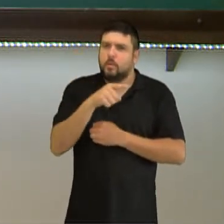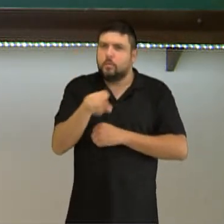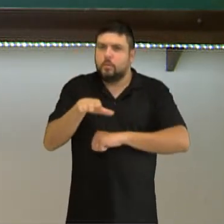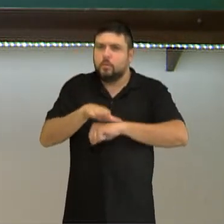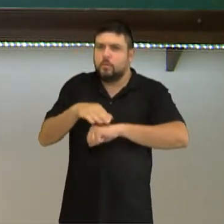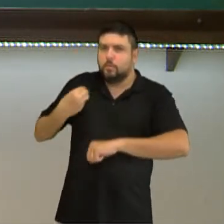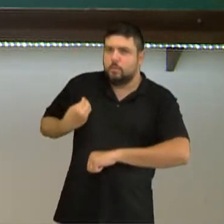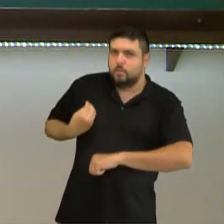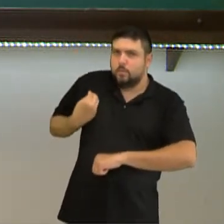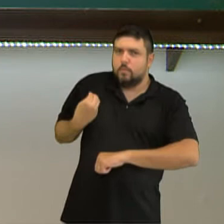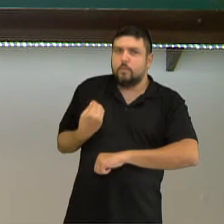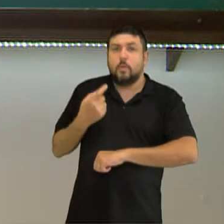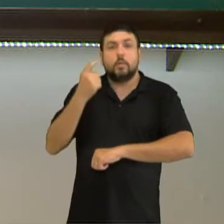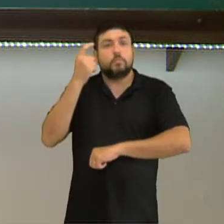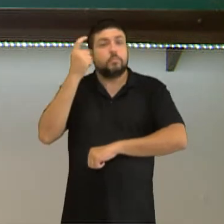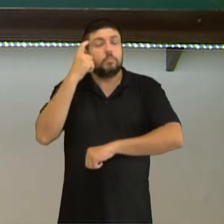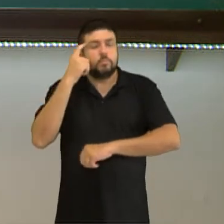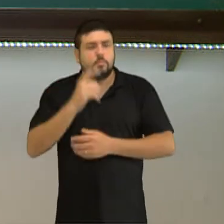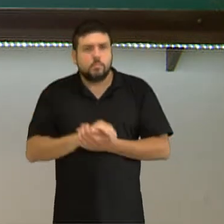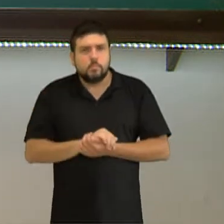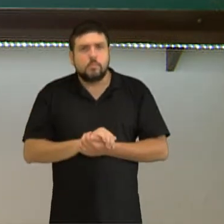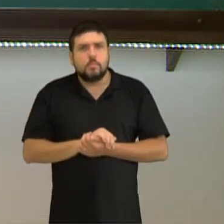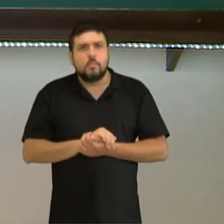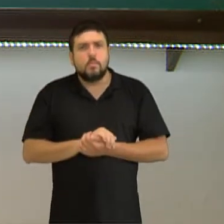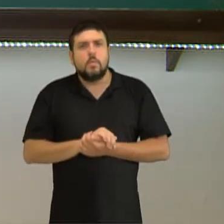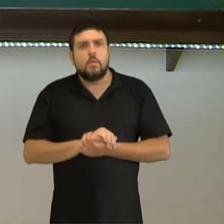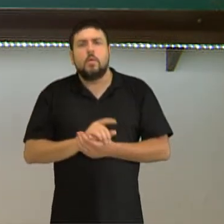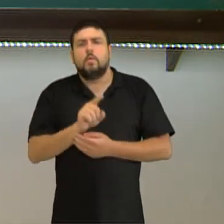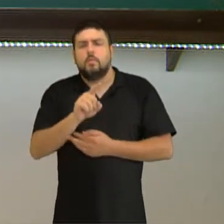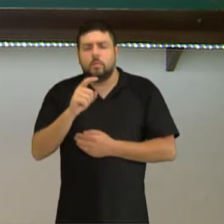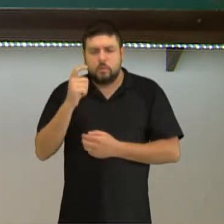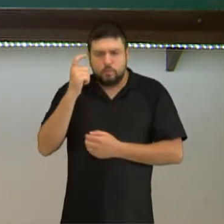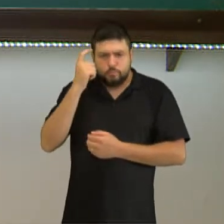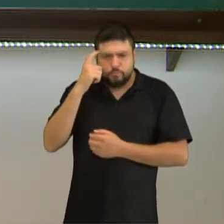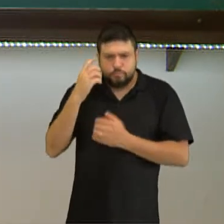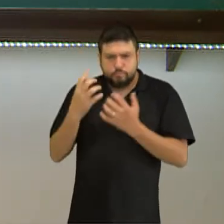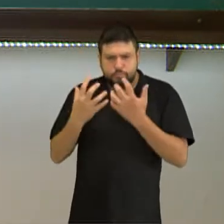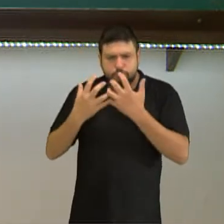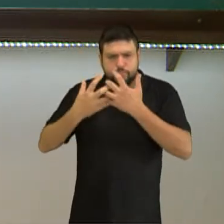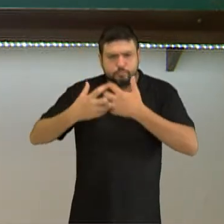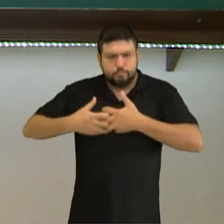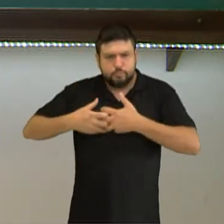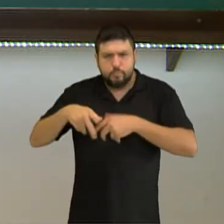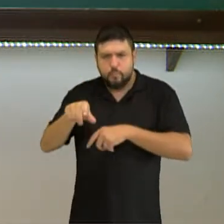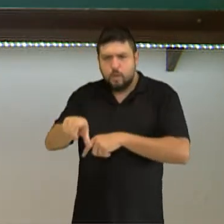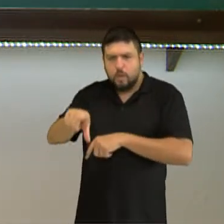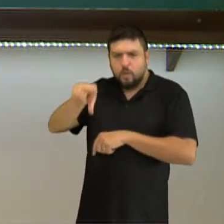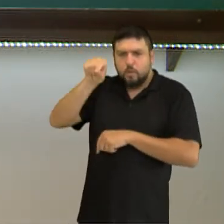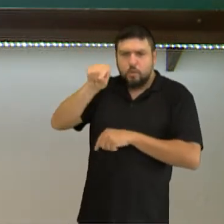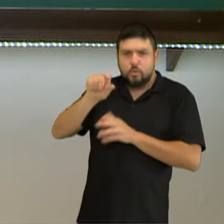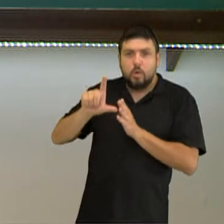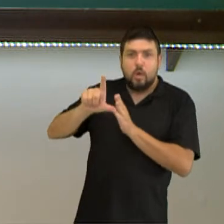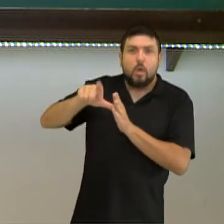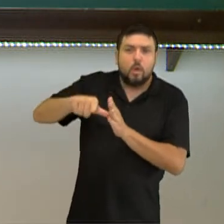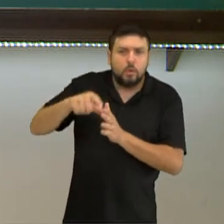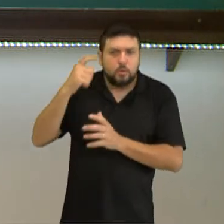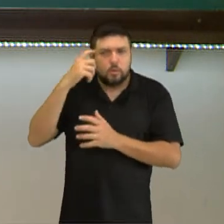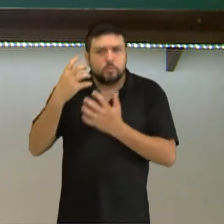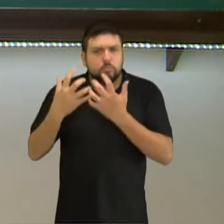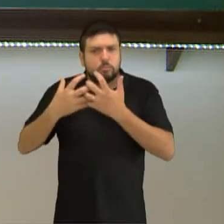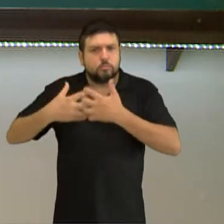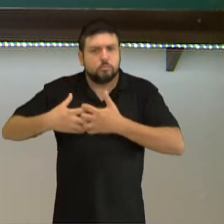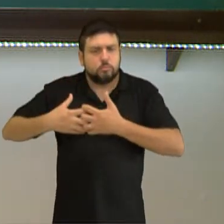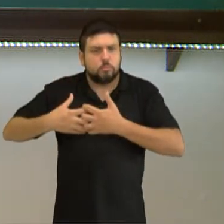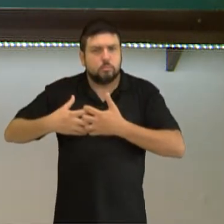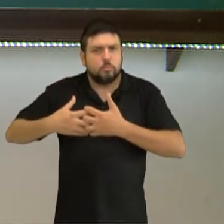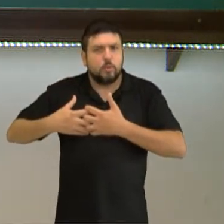vida. Então, olha só, você está refletindo sobre suas escolhas. Qual o nome disso? Ética.